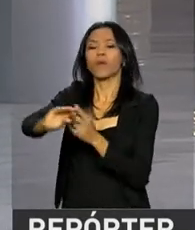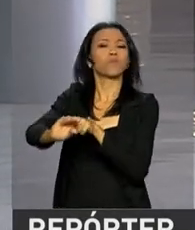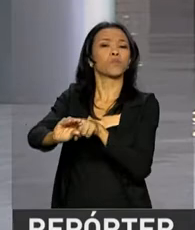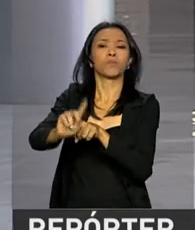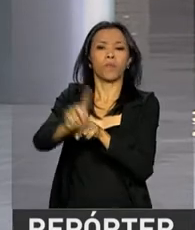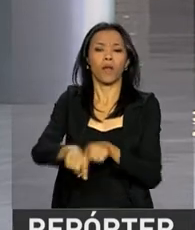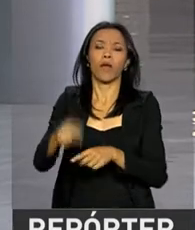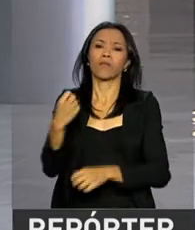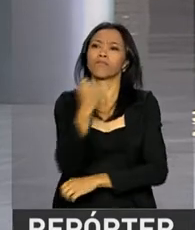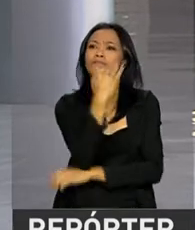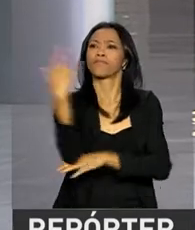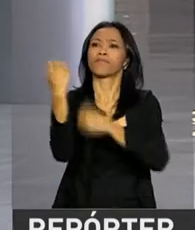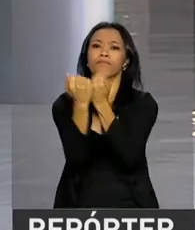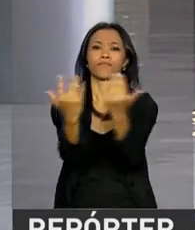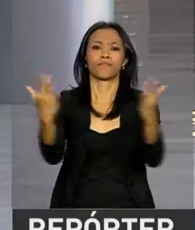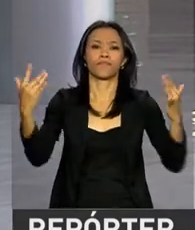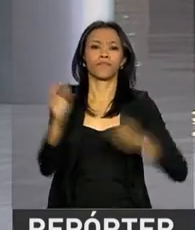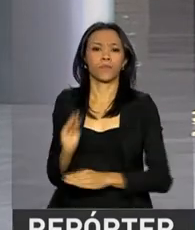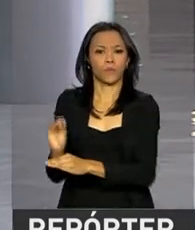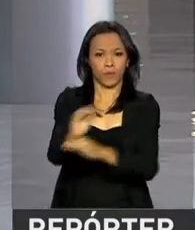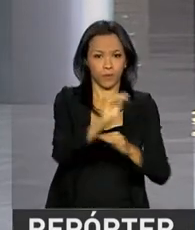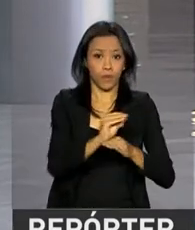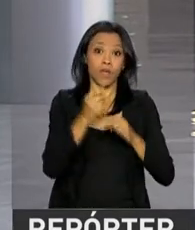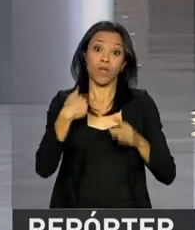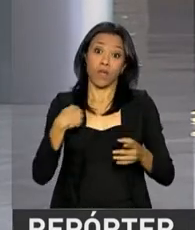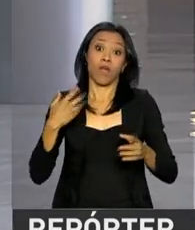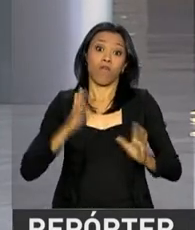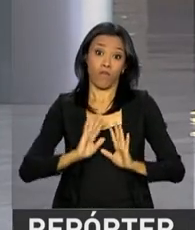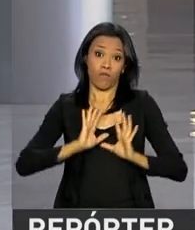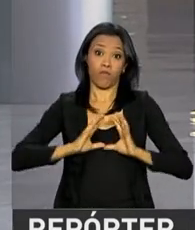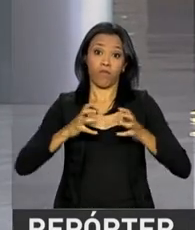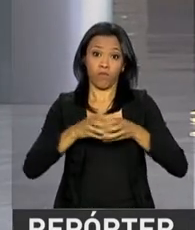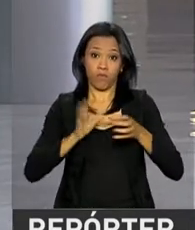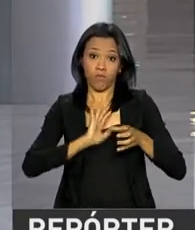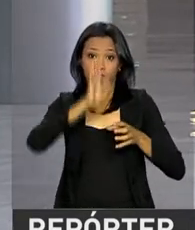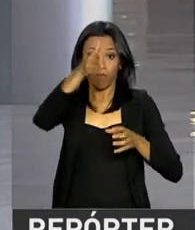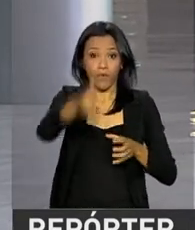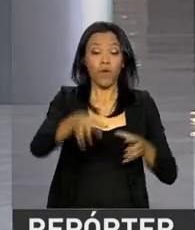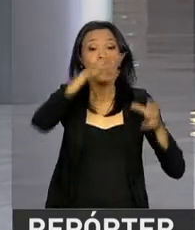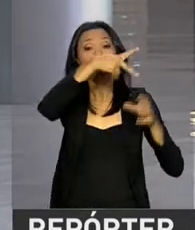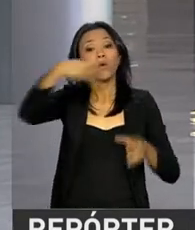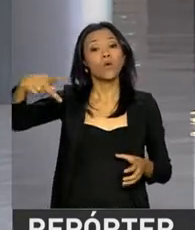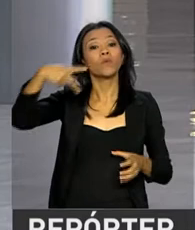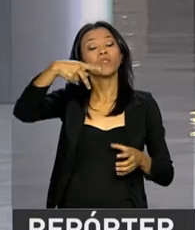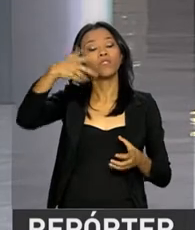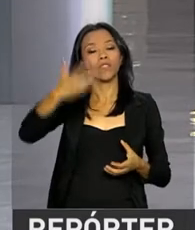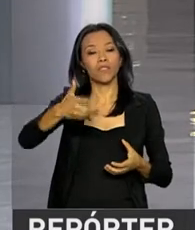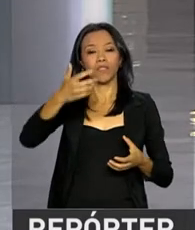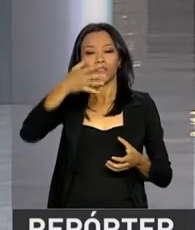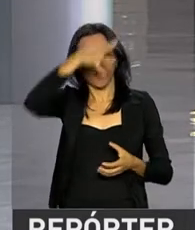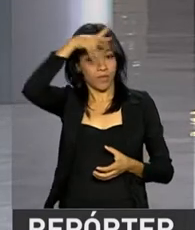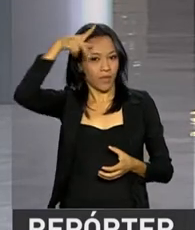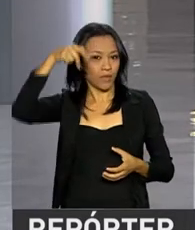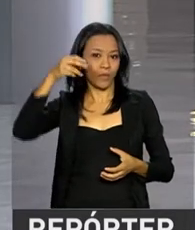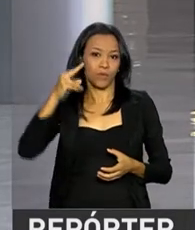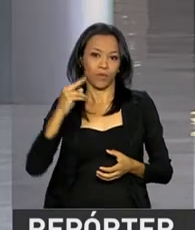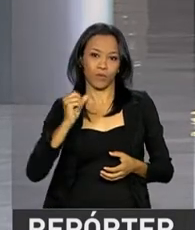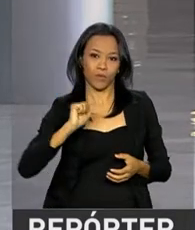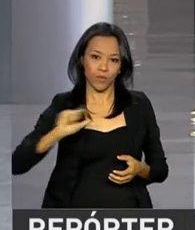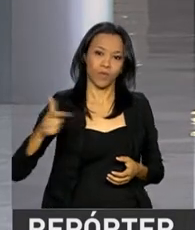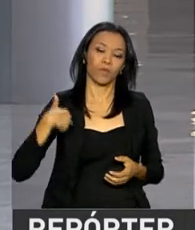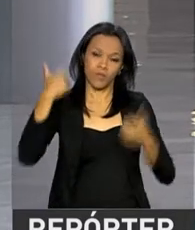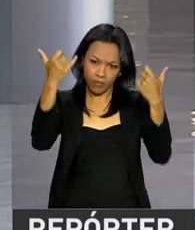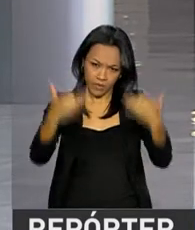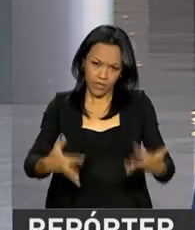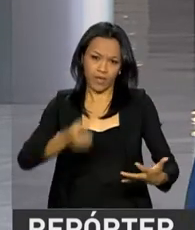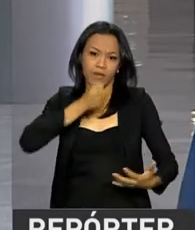ao mato grosso do sul a equipe da nbr comprando acompanhou o presidente eo repórter joão pedro neto conta